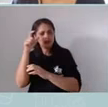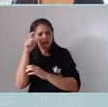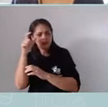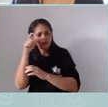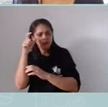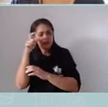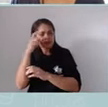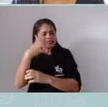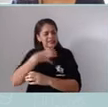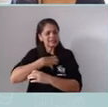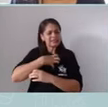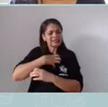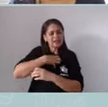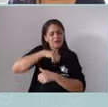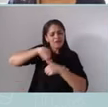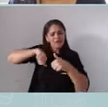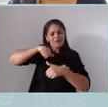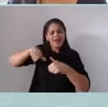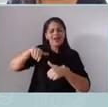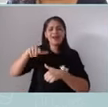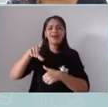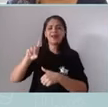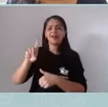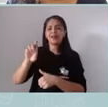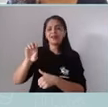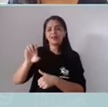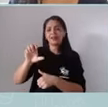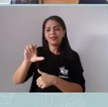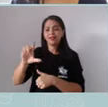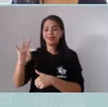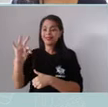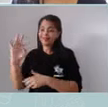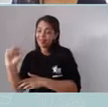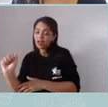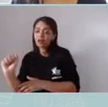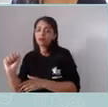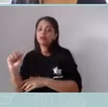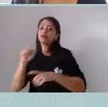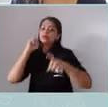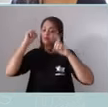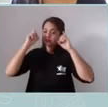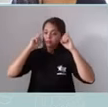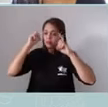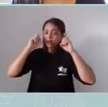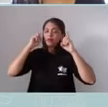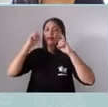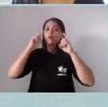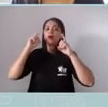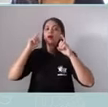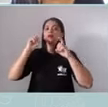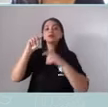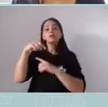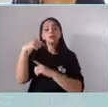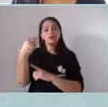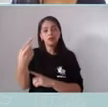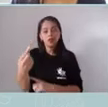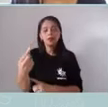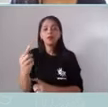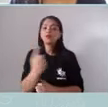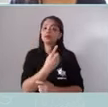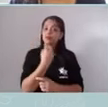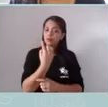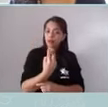certo? Que aí a gente tem se preocupado muito, né, com essa questão da variante Delta. Então, eu vou deixar como sugestão para